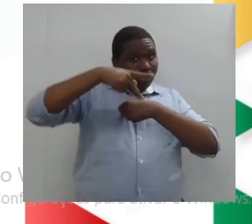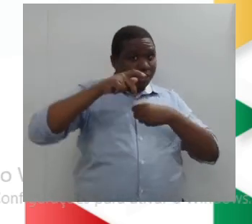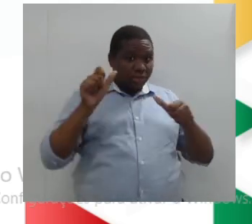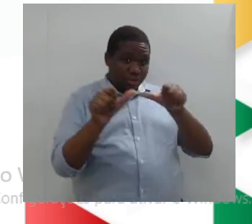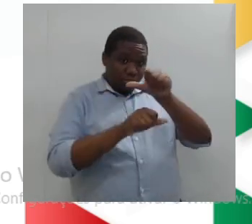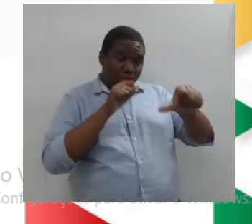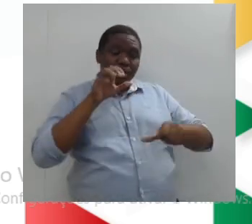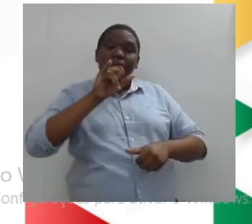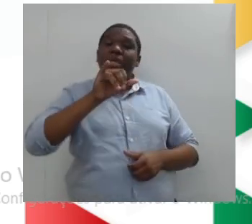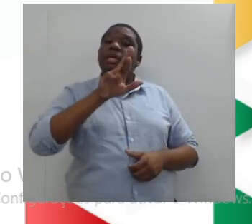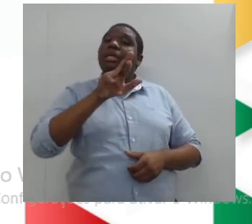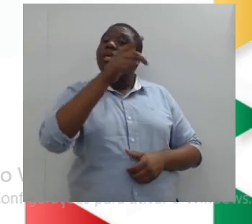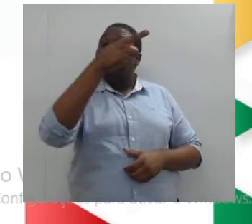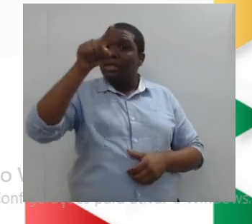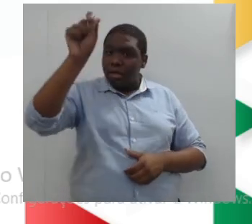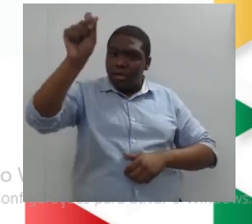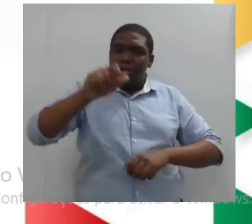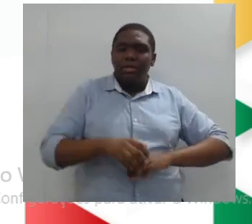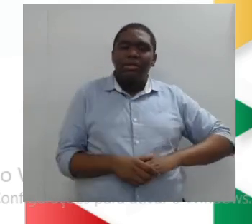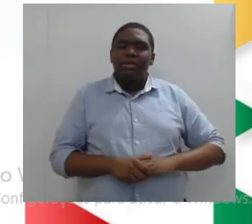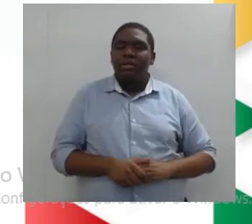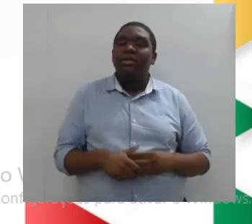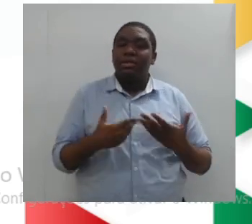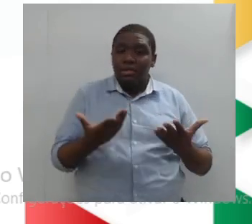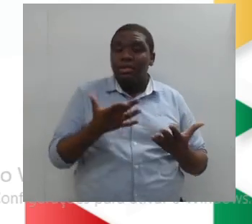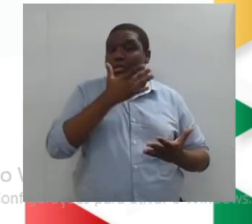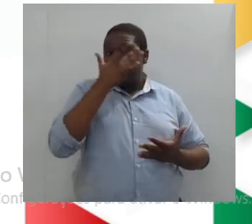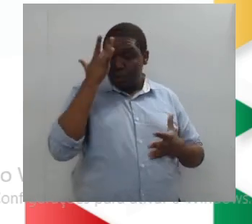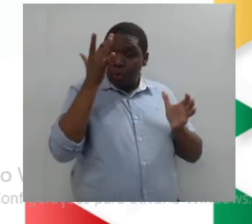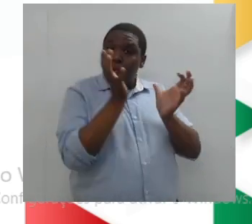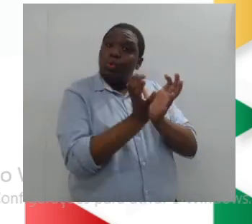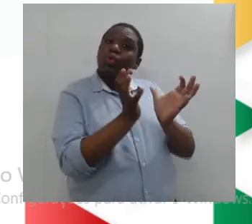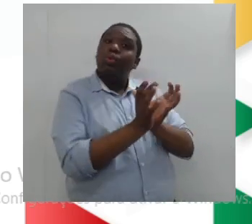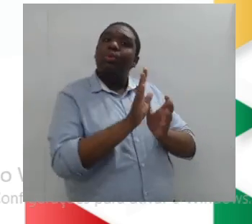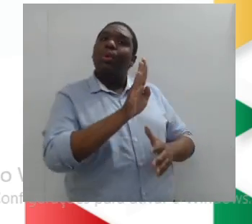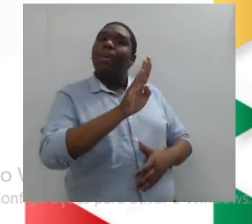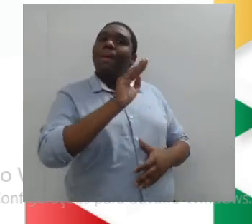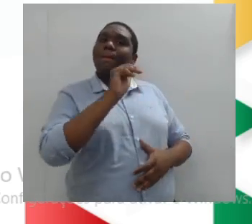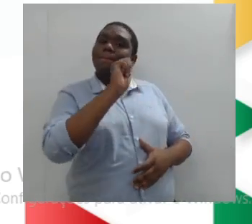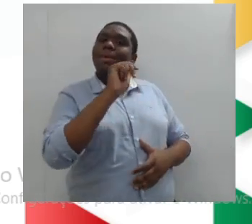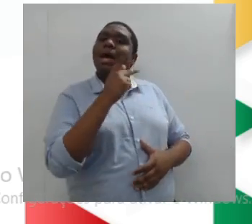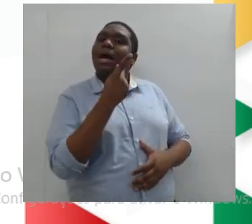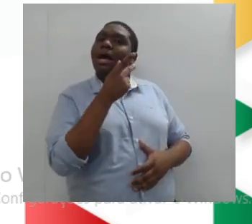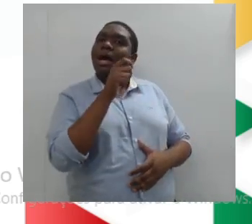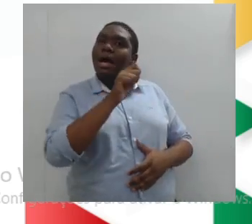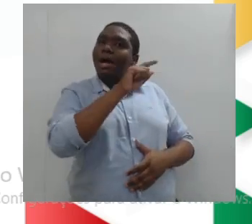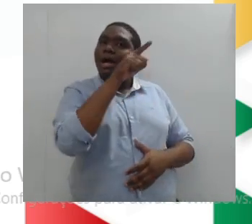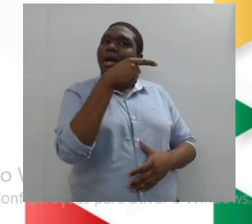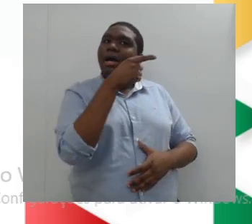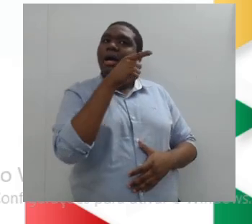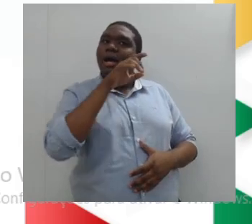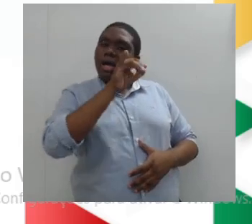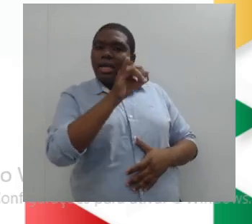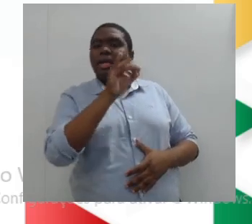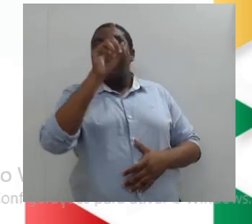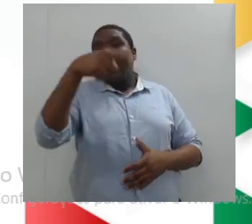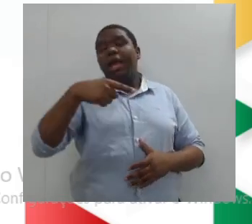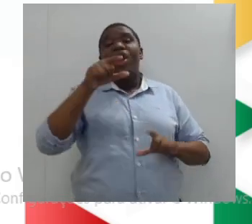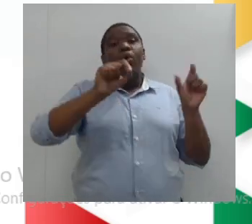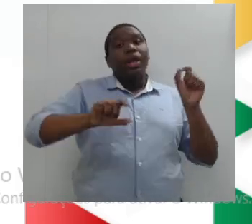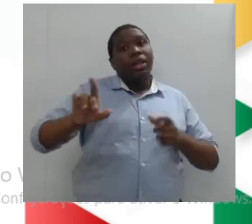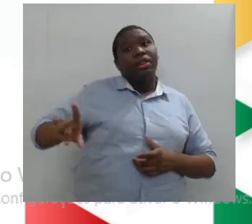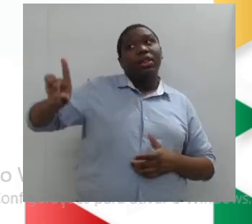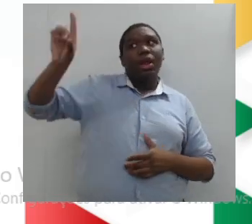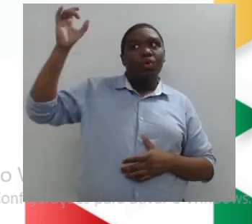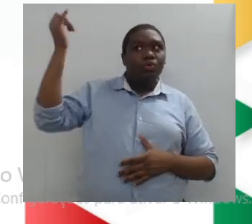por Bahá'í Olá, a quem os Bahá'í reconhecem ser o mensageiro de Deus para